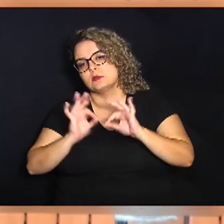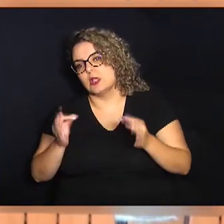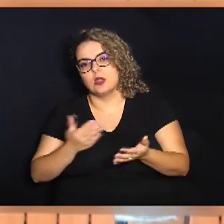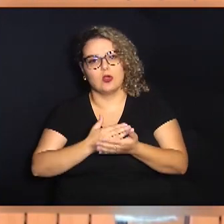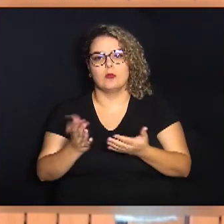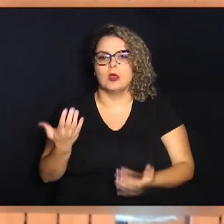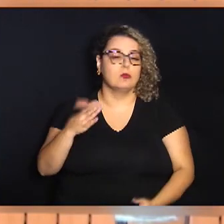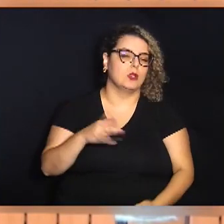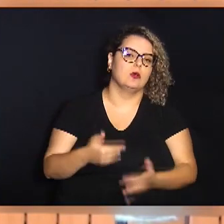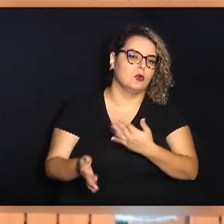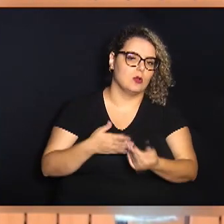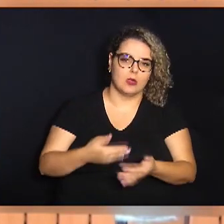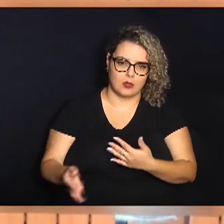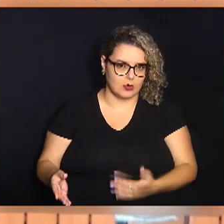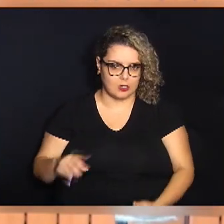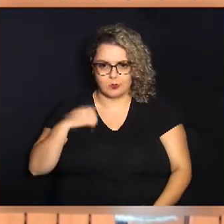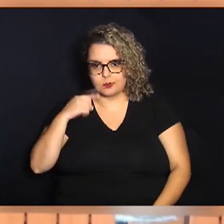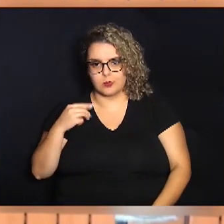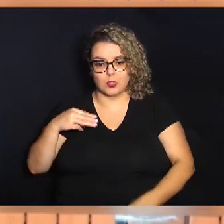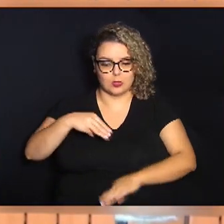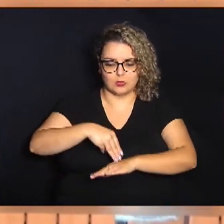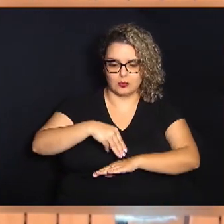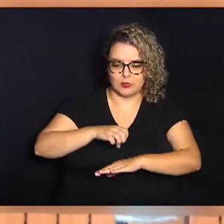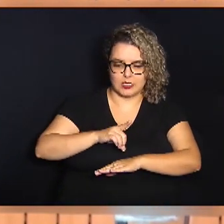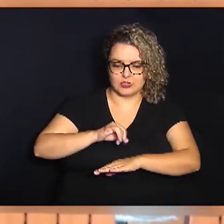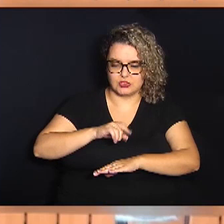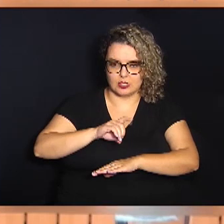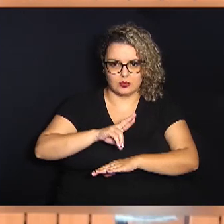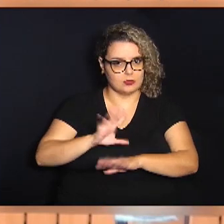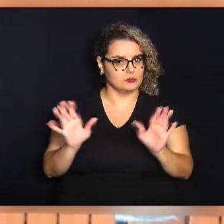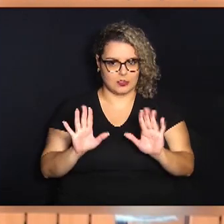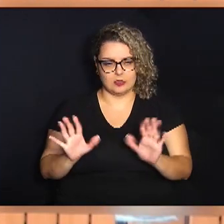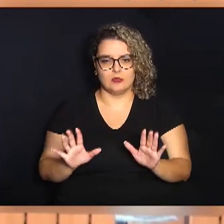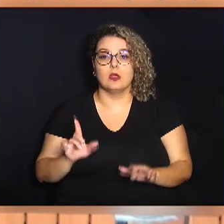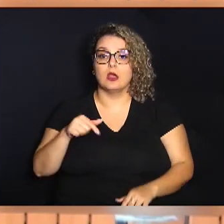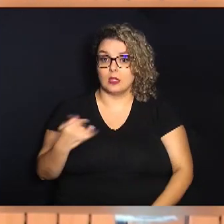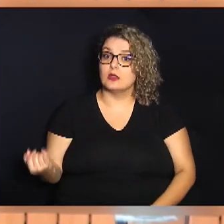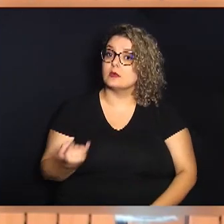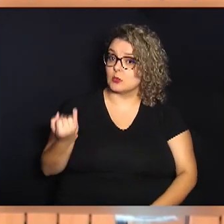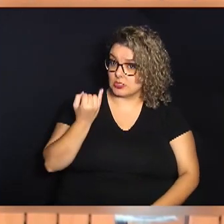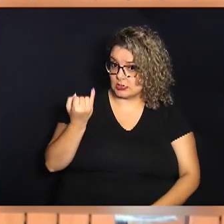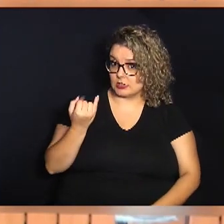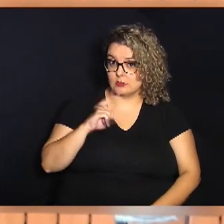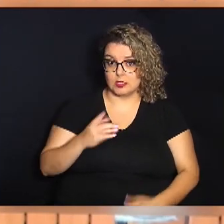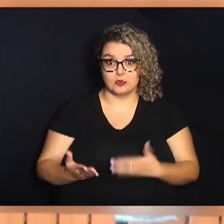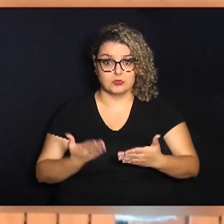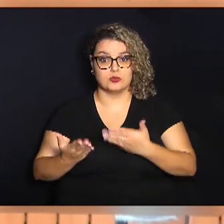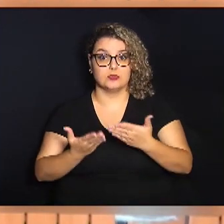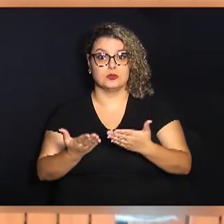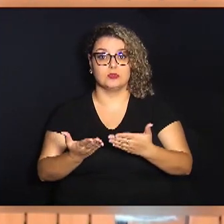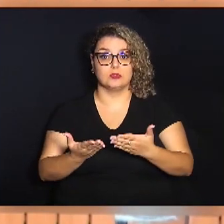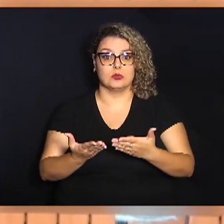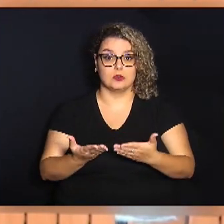colocar qualquer advogado público na função de mediador. São momentos muito importantes, são instrumentos muito importantes para não serem tratados com o cuidado